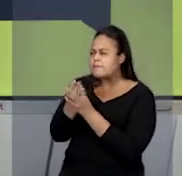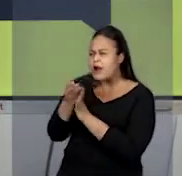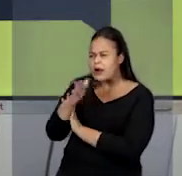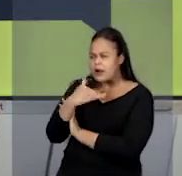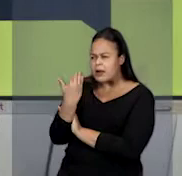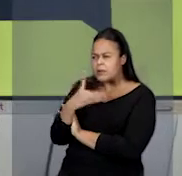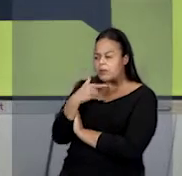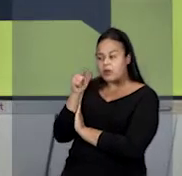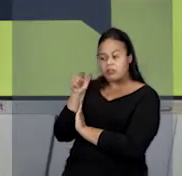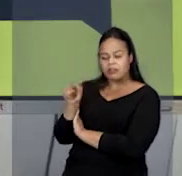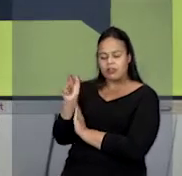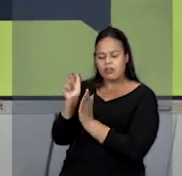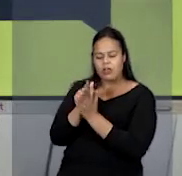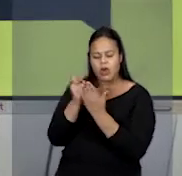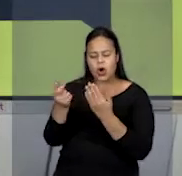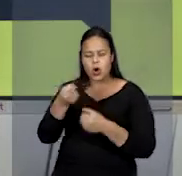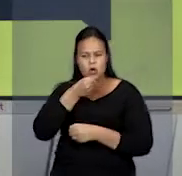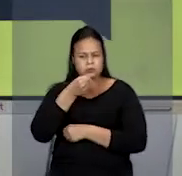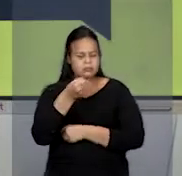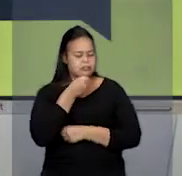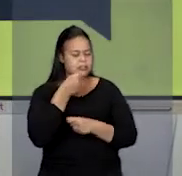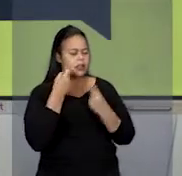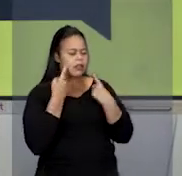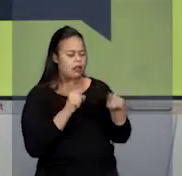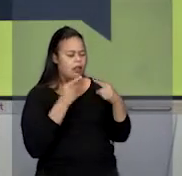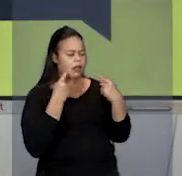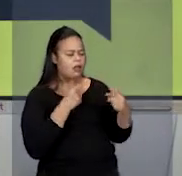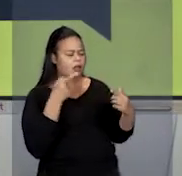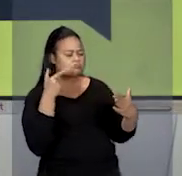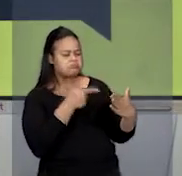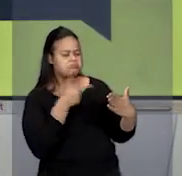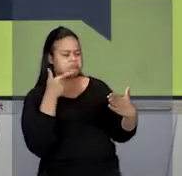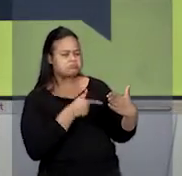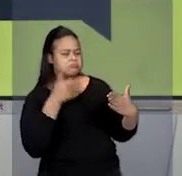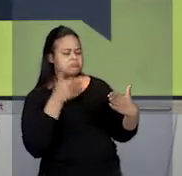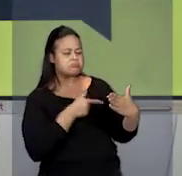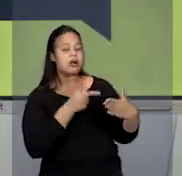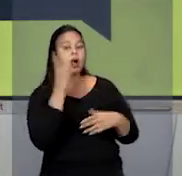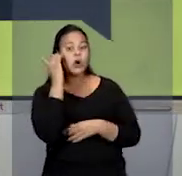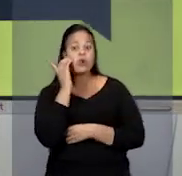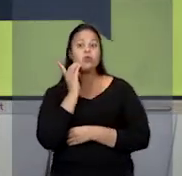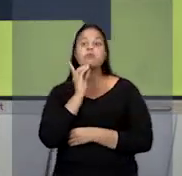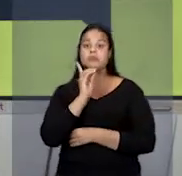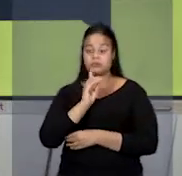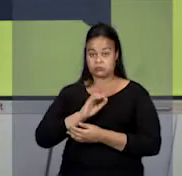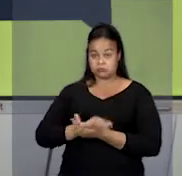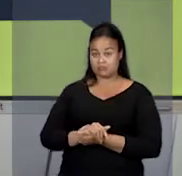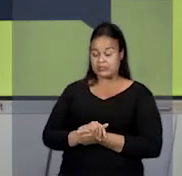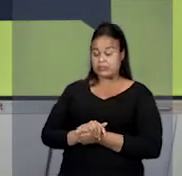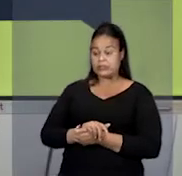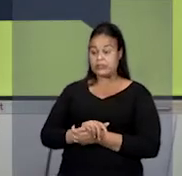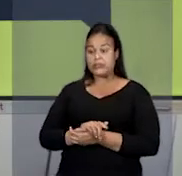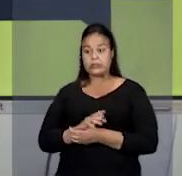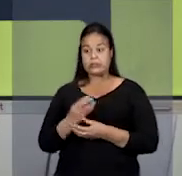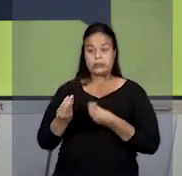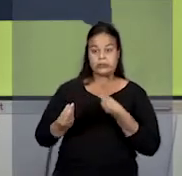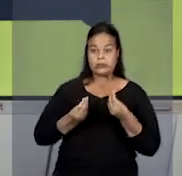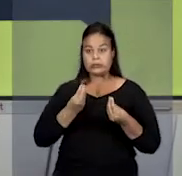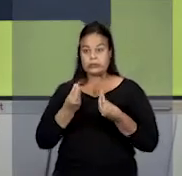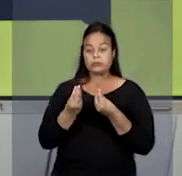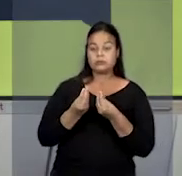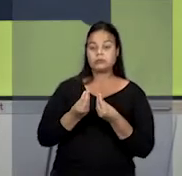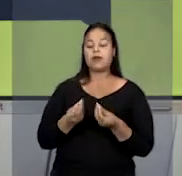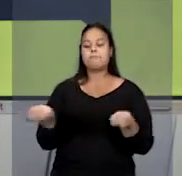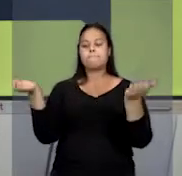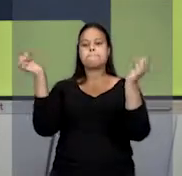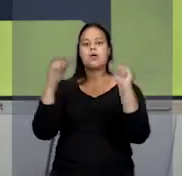esse jornalista fazia muitas críticas ao governo do Dom Pedro. E aí o clima já estava ruim. Pior ainda mais